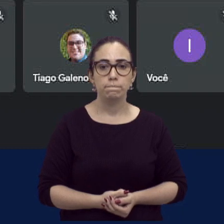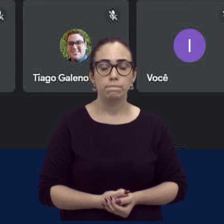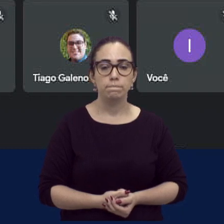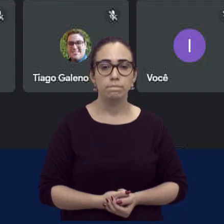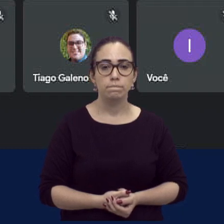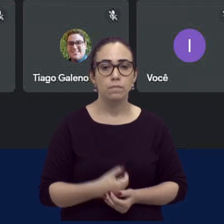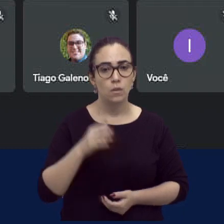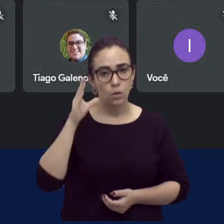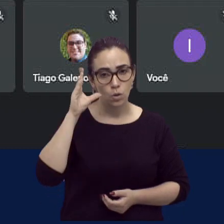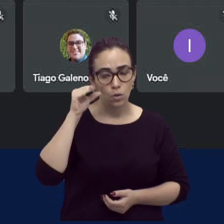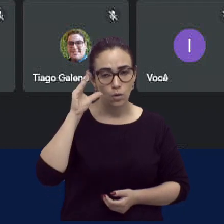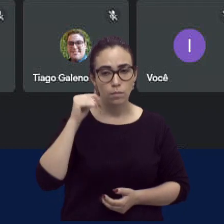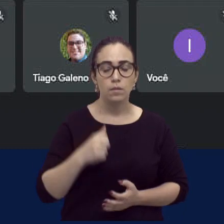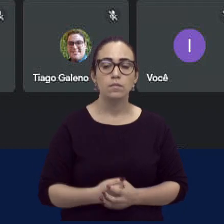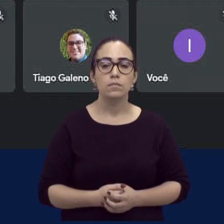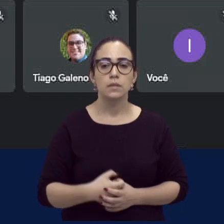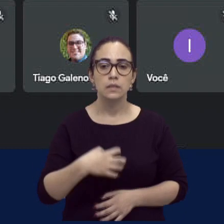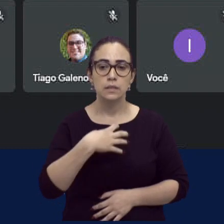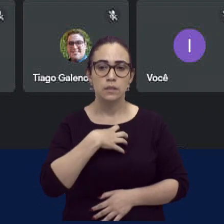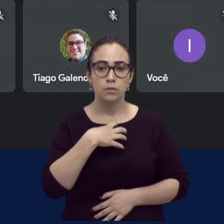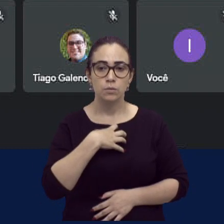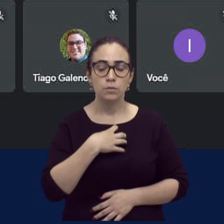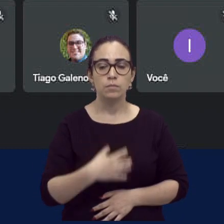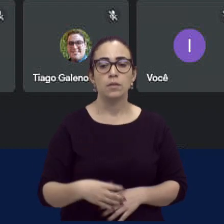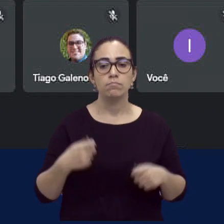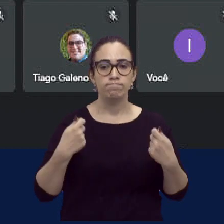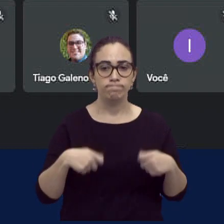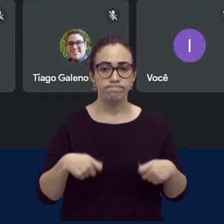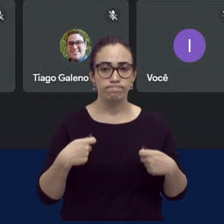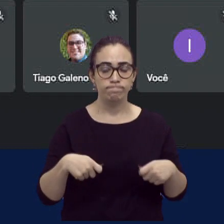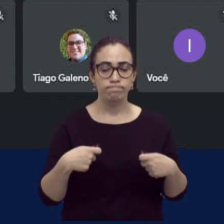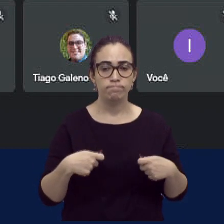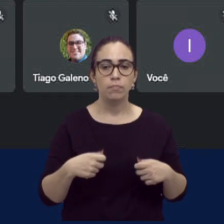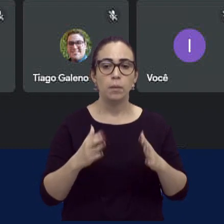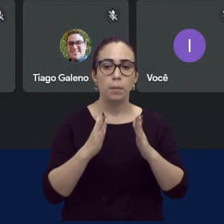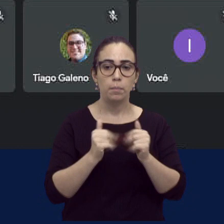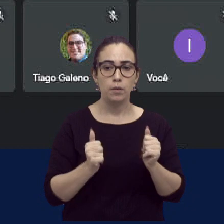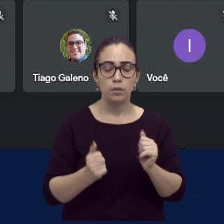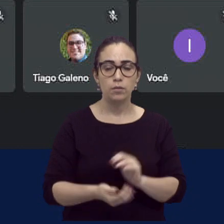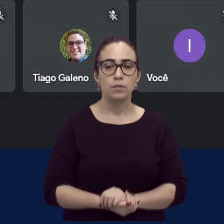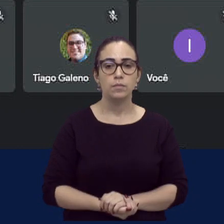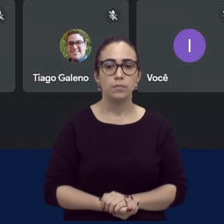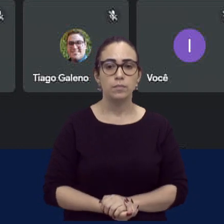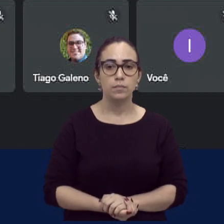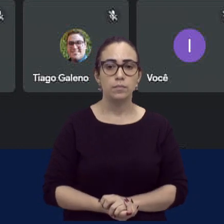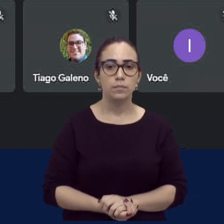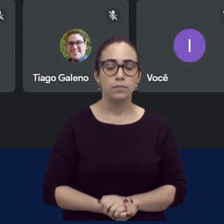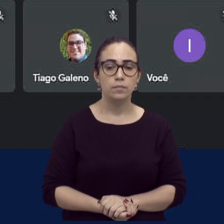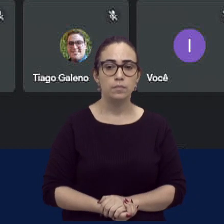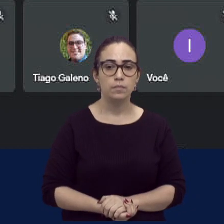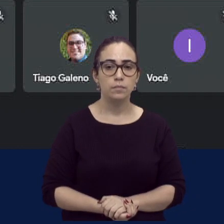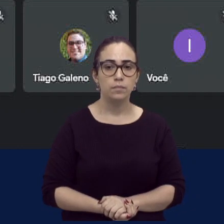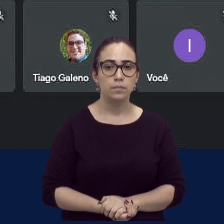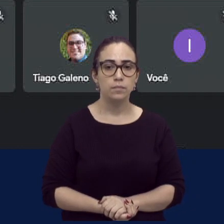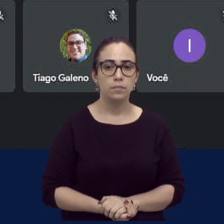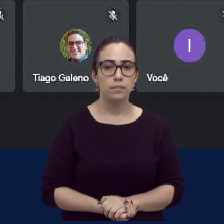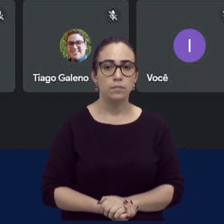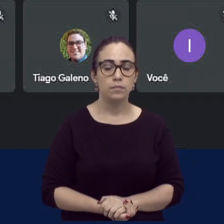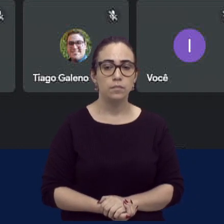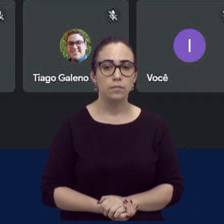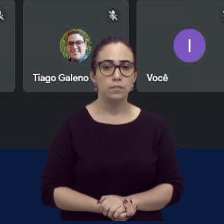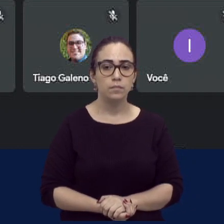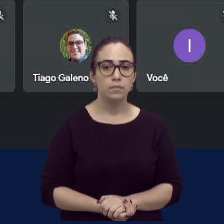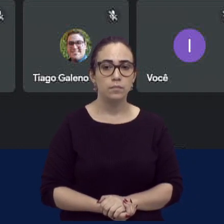a observação, sentimento, necessidade e pedidos. E, inclusive,